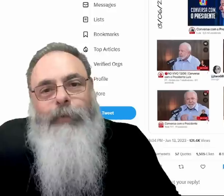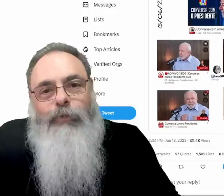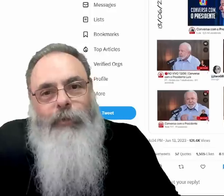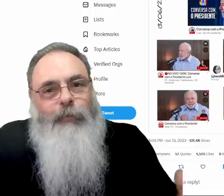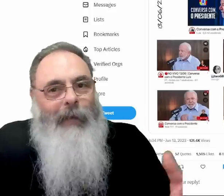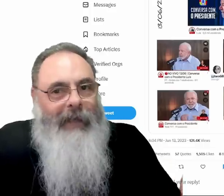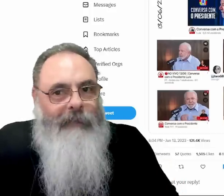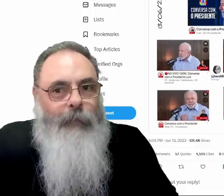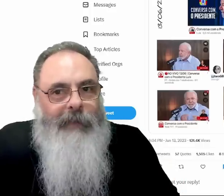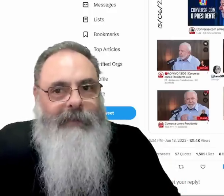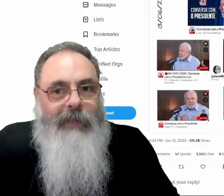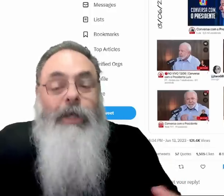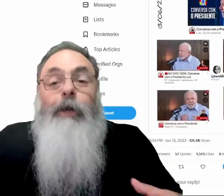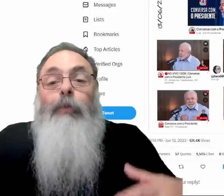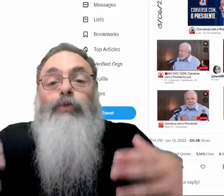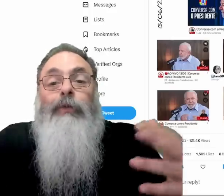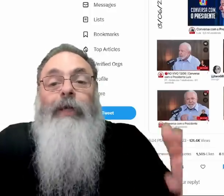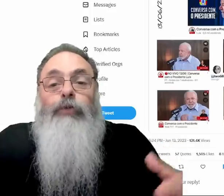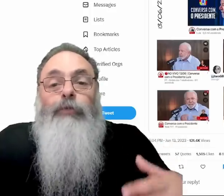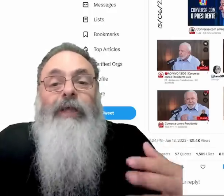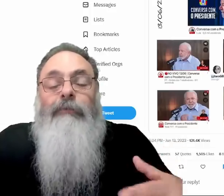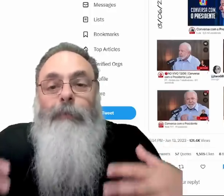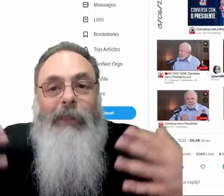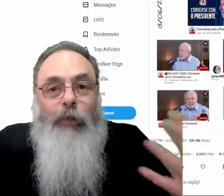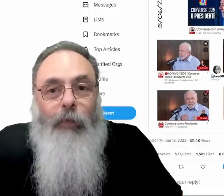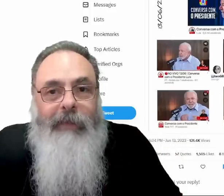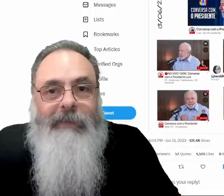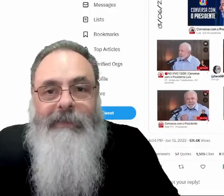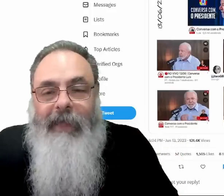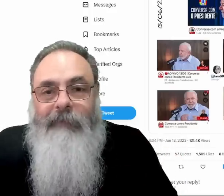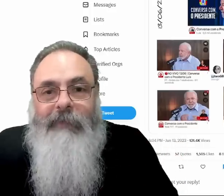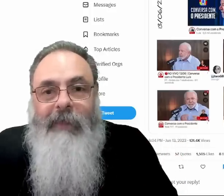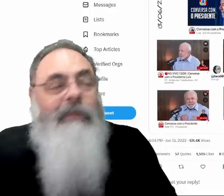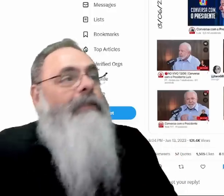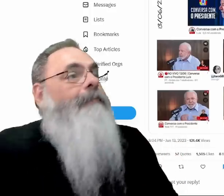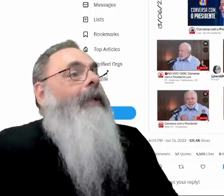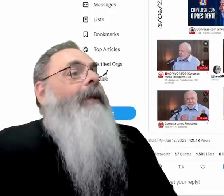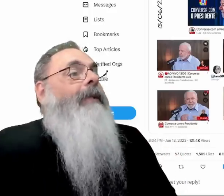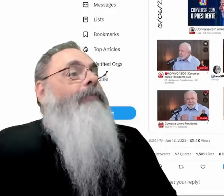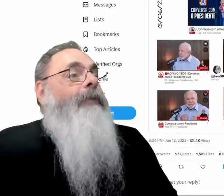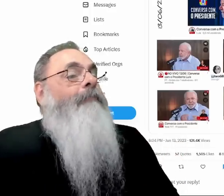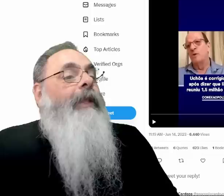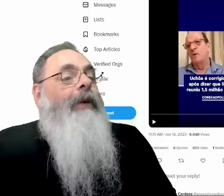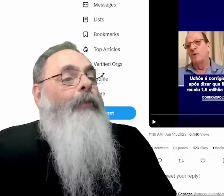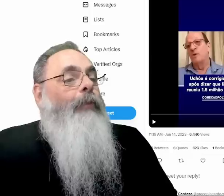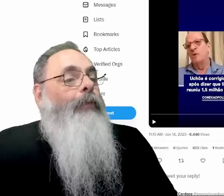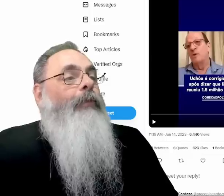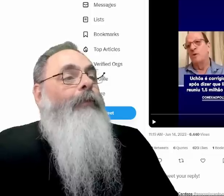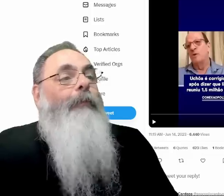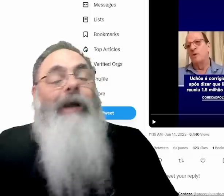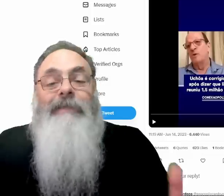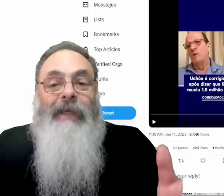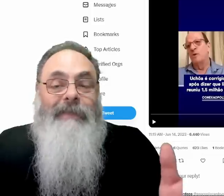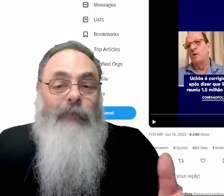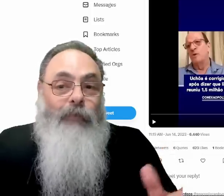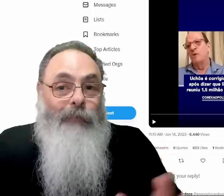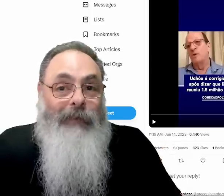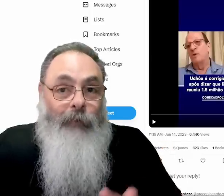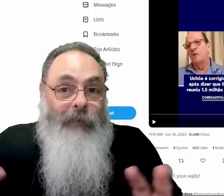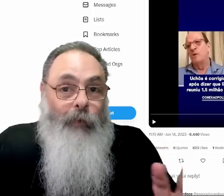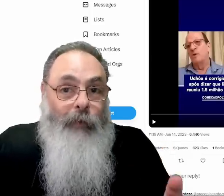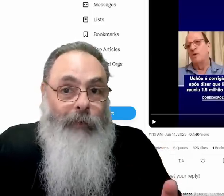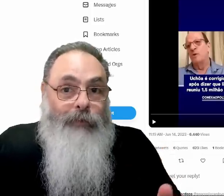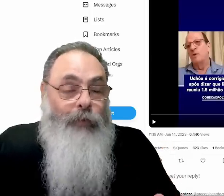12.000 pessoas com uma live do presidente bolsonaro juntava milhões nas lives deles né enfim o mais engraçado